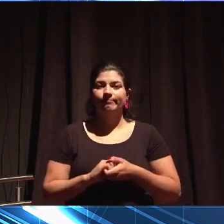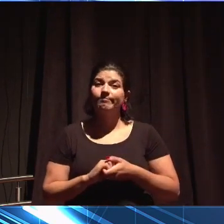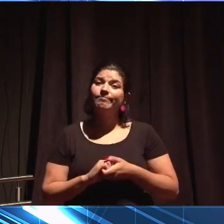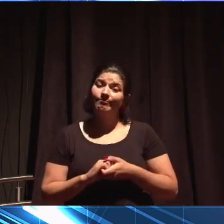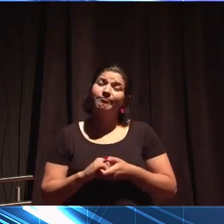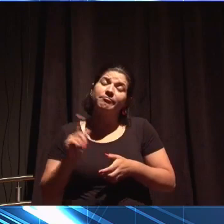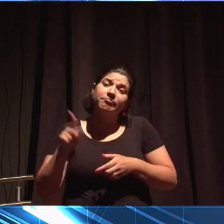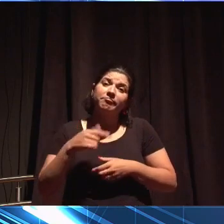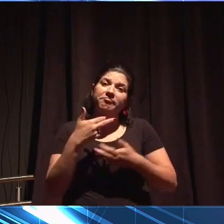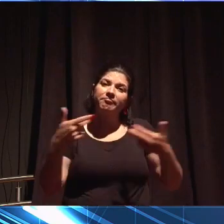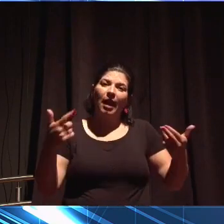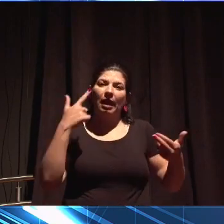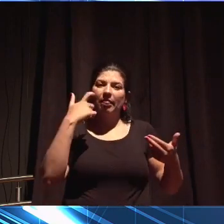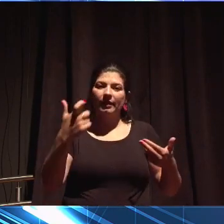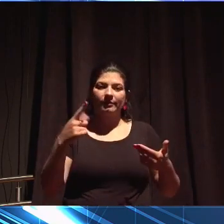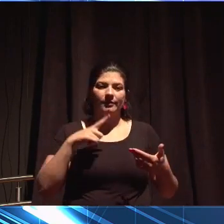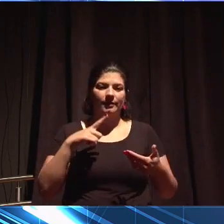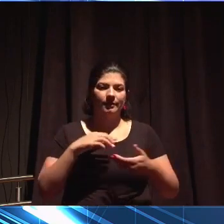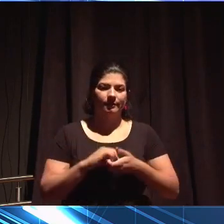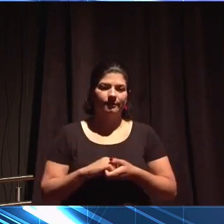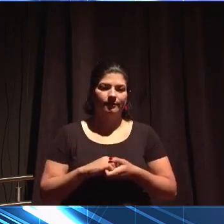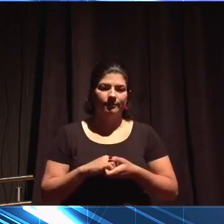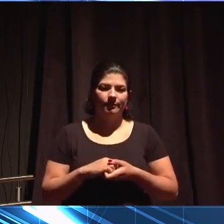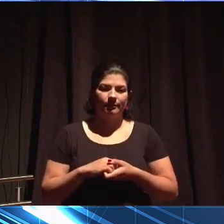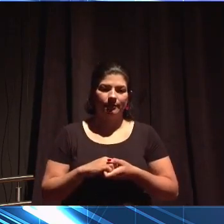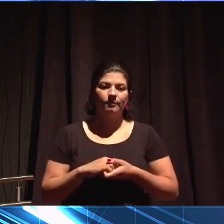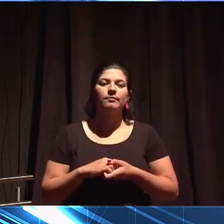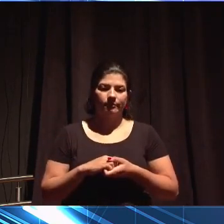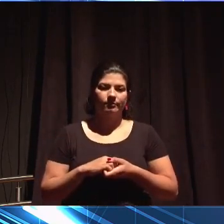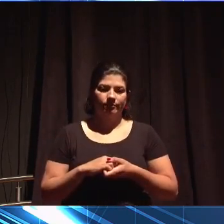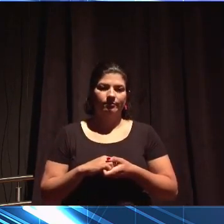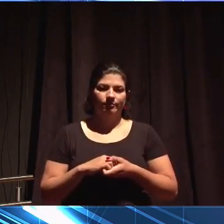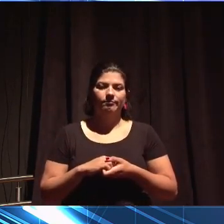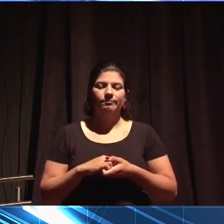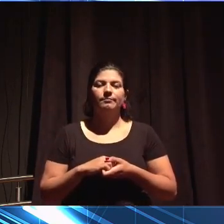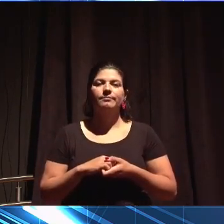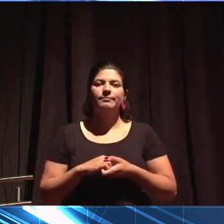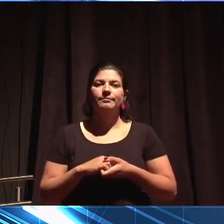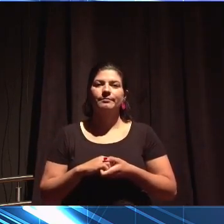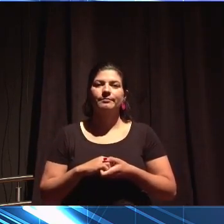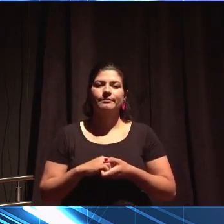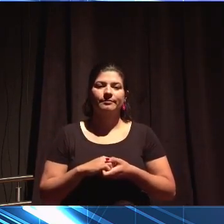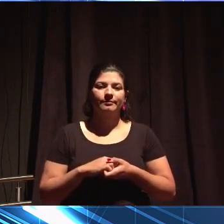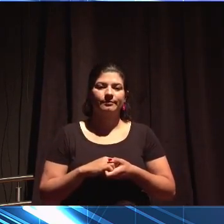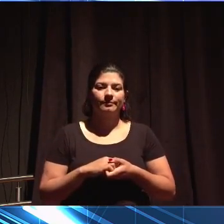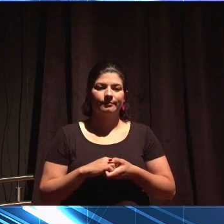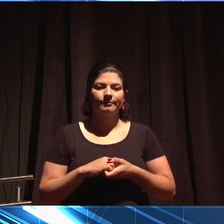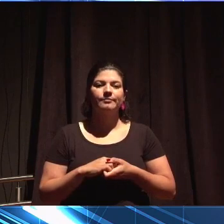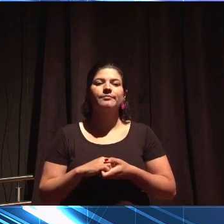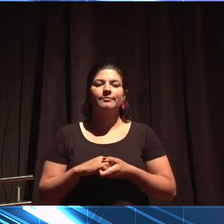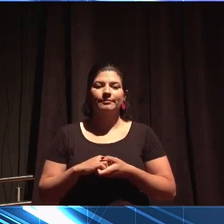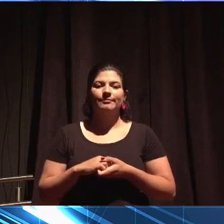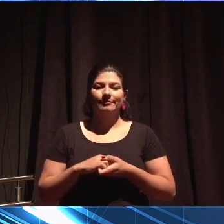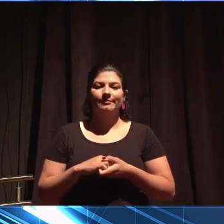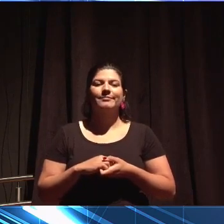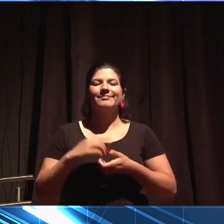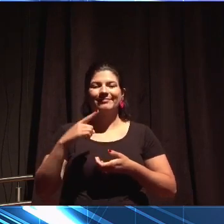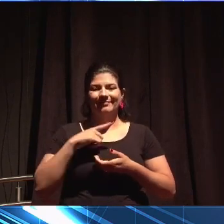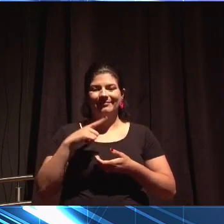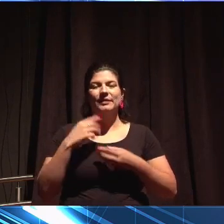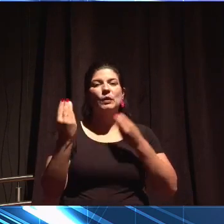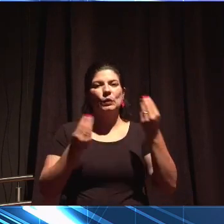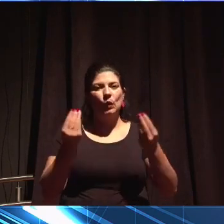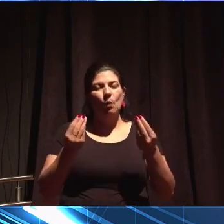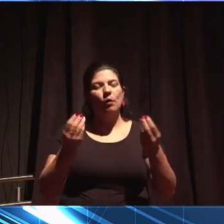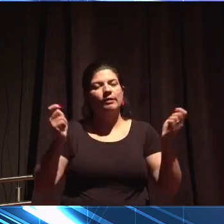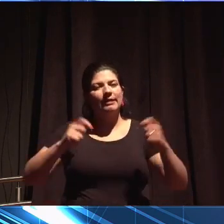são dois conceitos bem interessantes. E até falando desse processo aí, né, que o Marcos comentou, por exemplo, da parte de lote, a gente falou assim, cara, como que a gente poderia fazer uma alusão